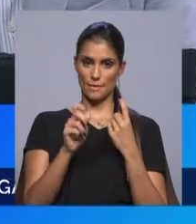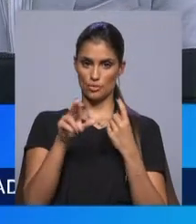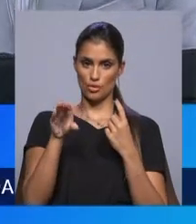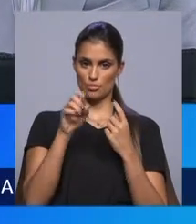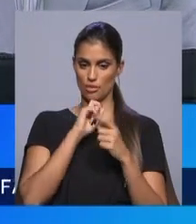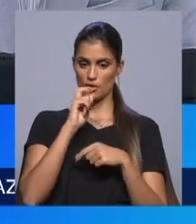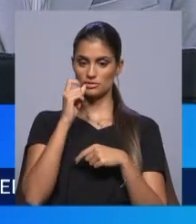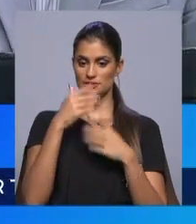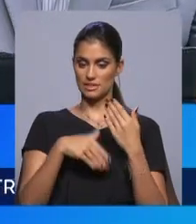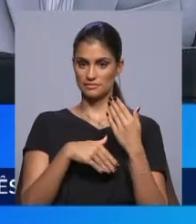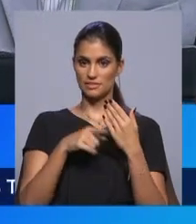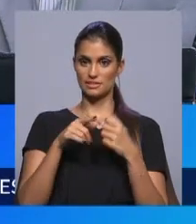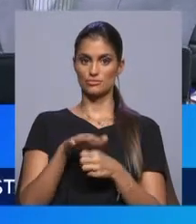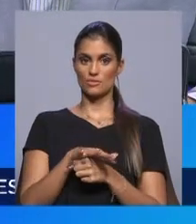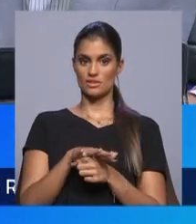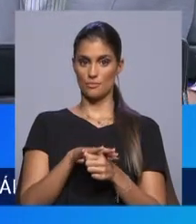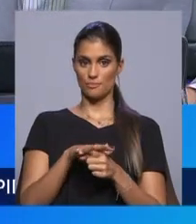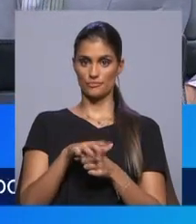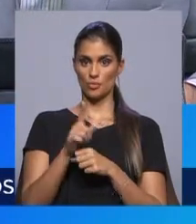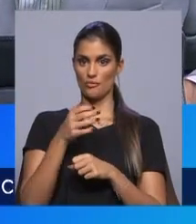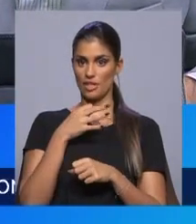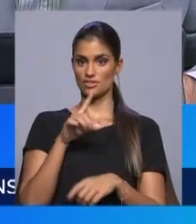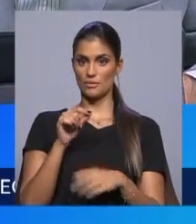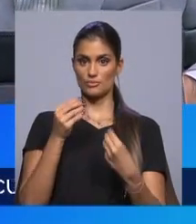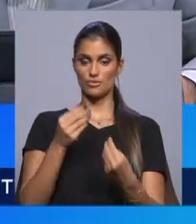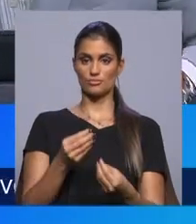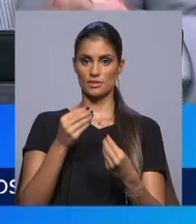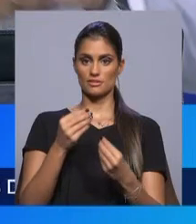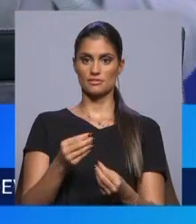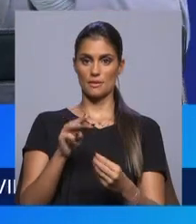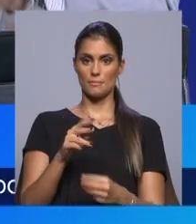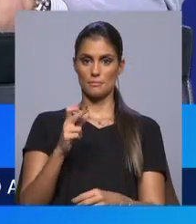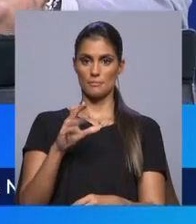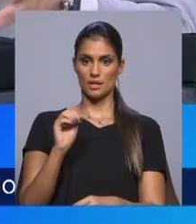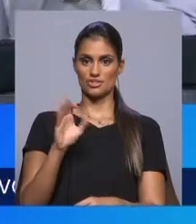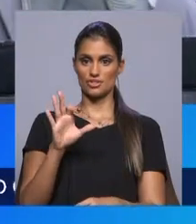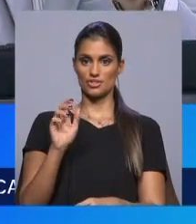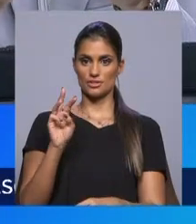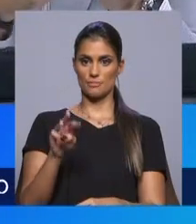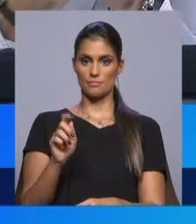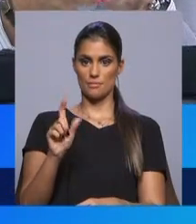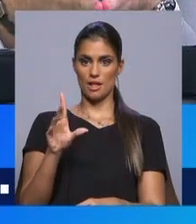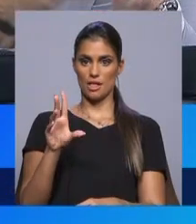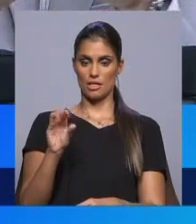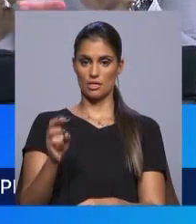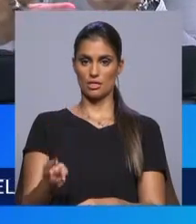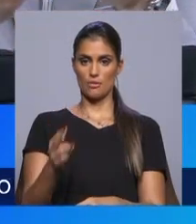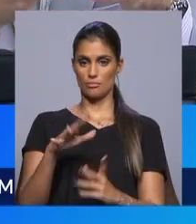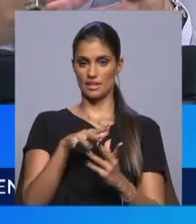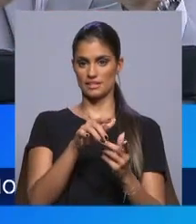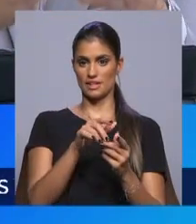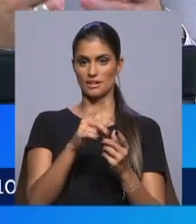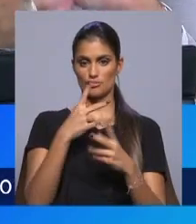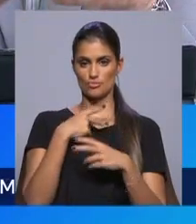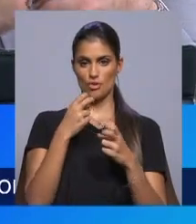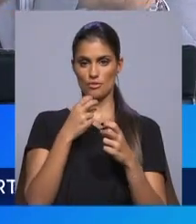acontecer precisamente isso. Mas tu falaste também muito bem do Marshmallow. É um outro tipo de exoplaneta muito curioso que nós encontramos à volta